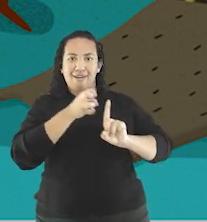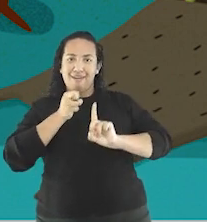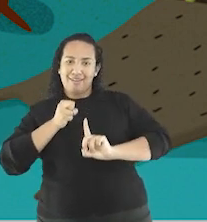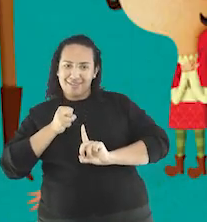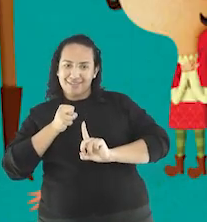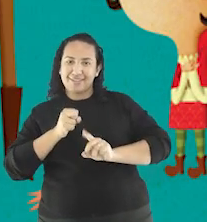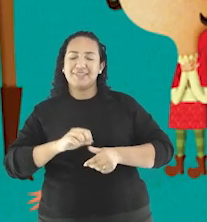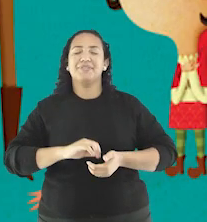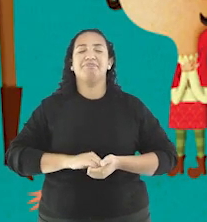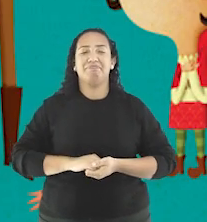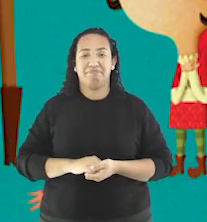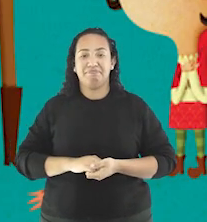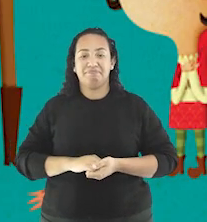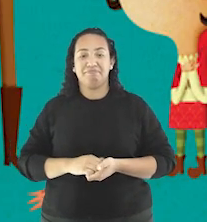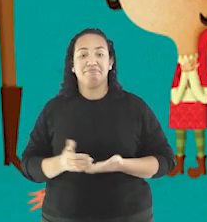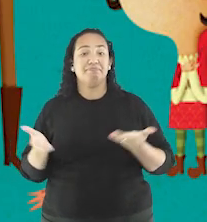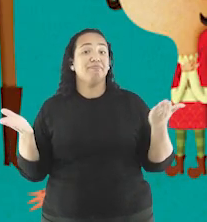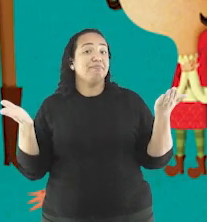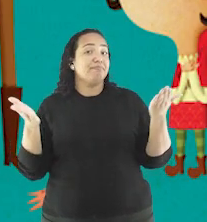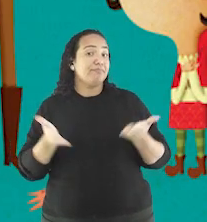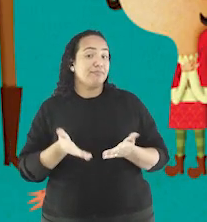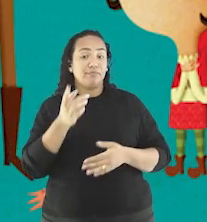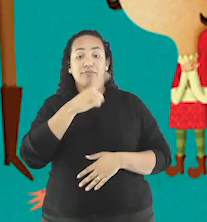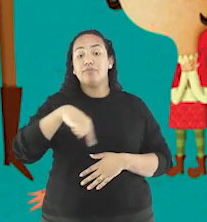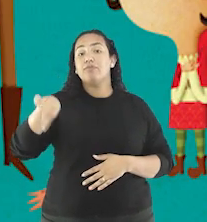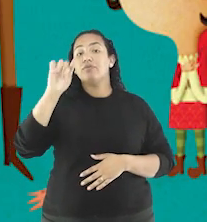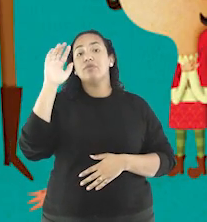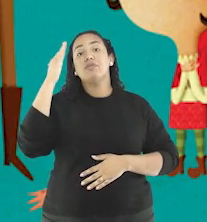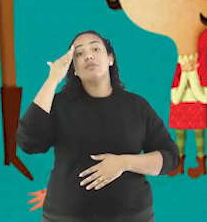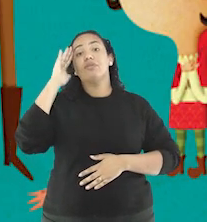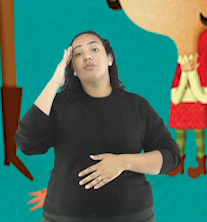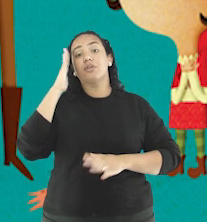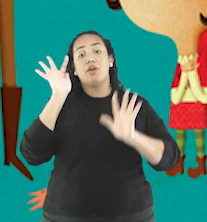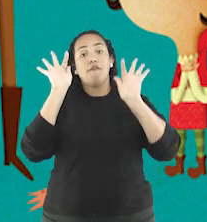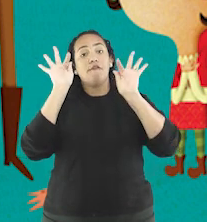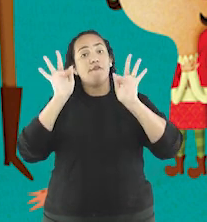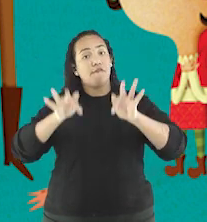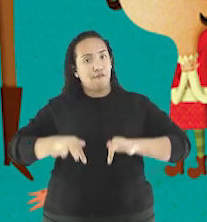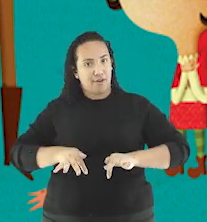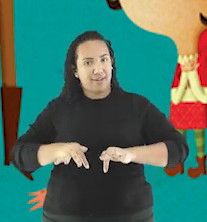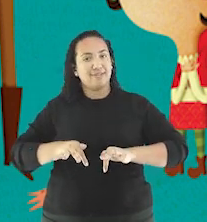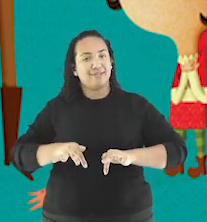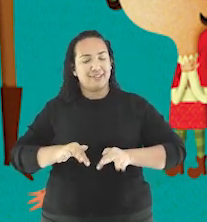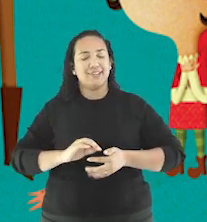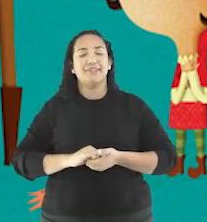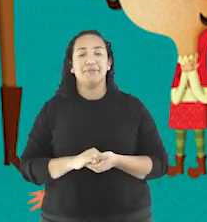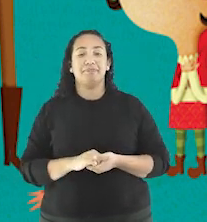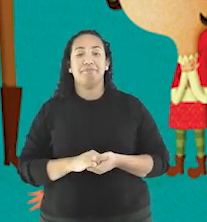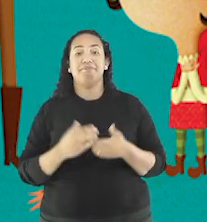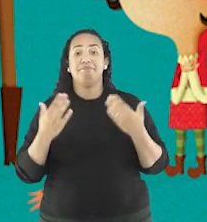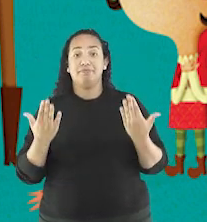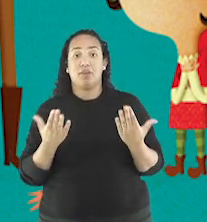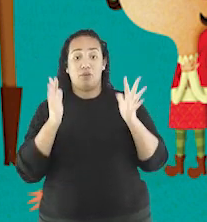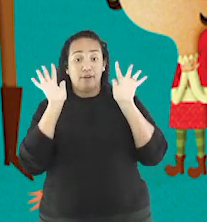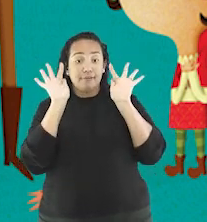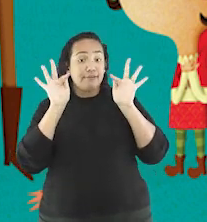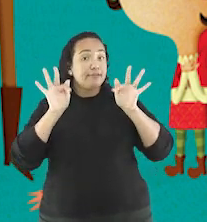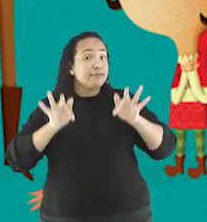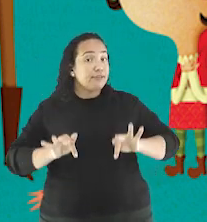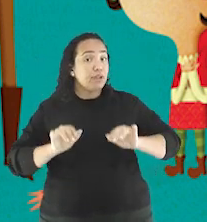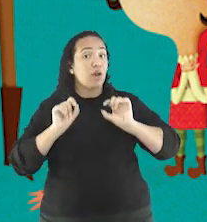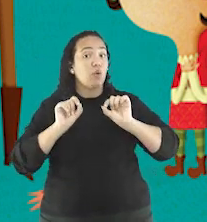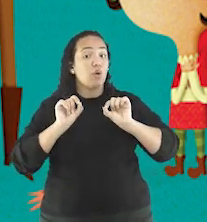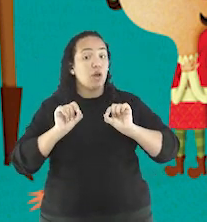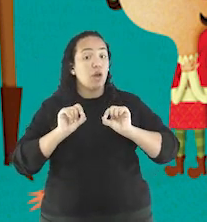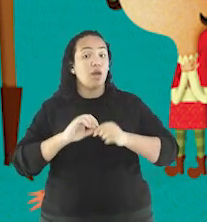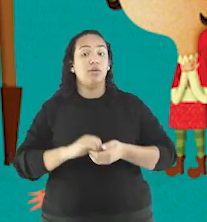lobo. Agora chegou a hora de entendermos sobre o desfecho ou final. O desfecho ou